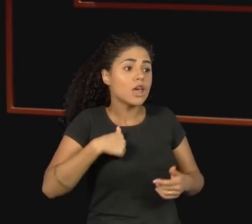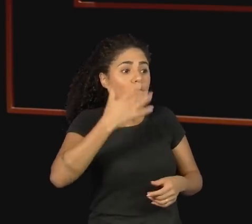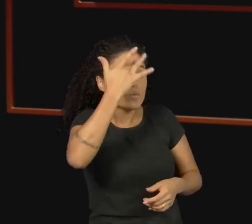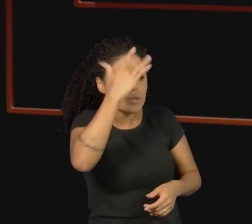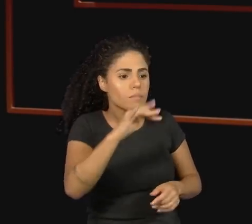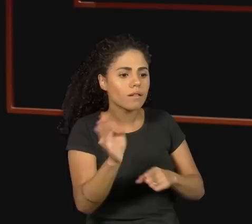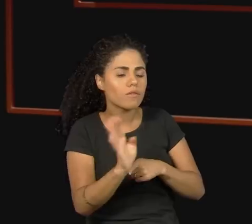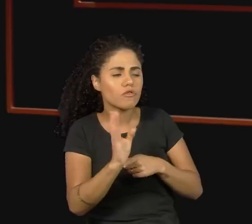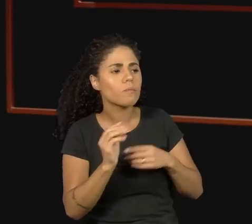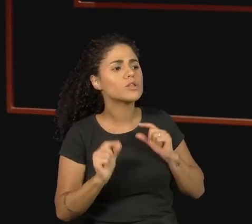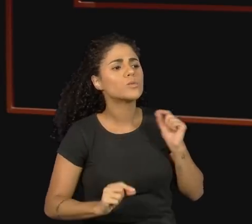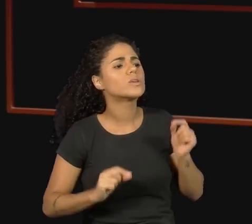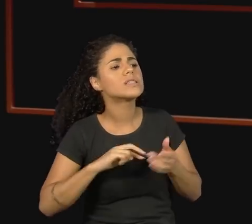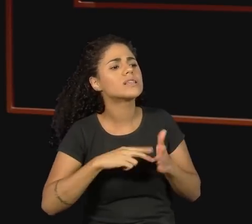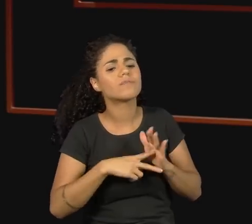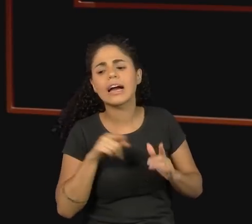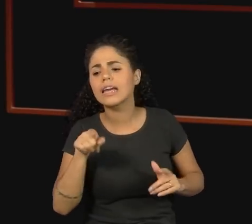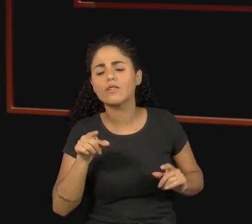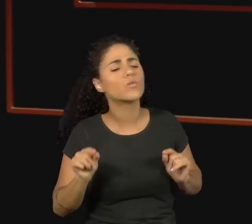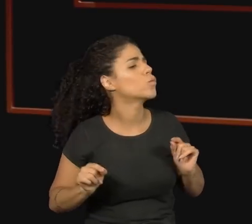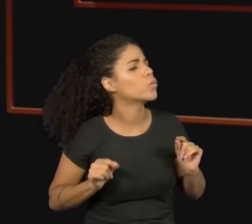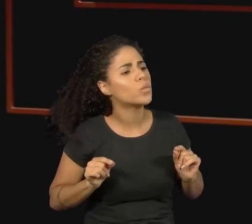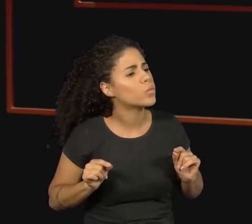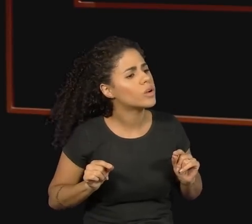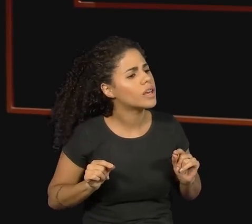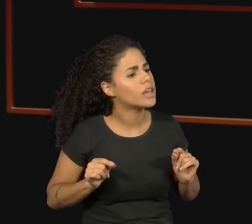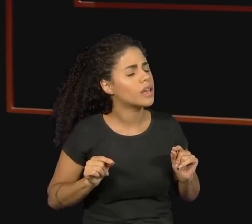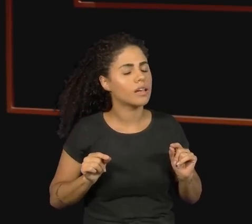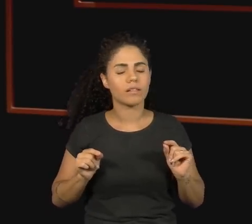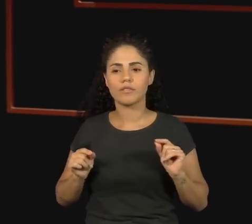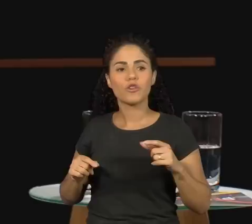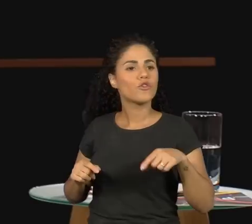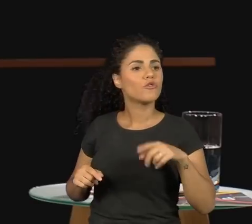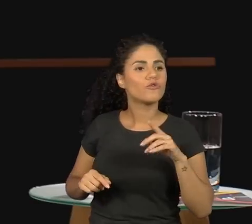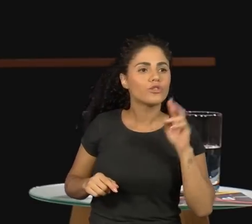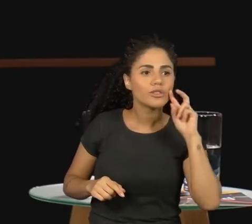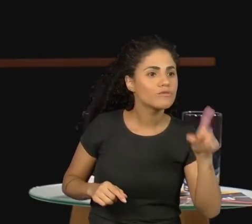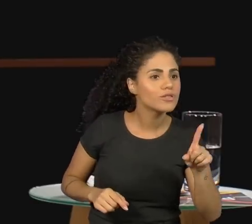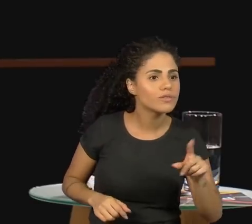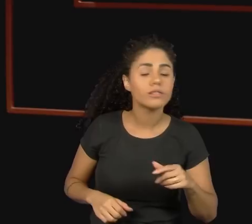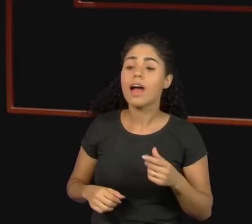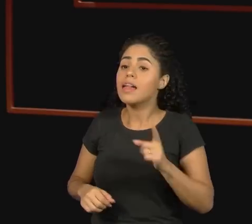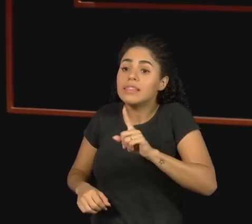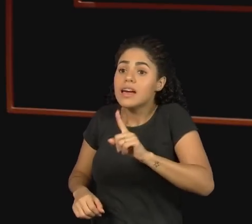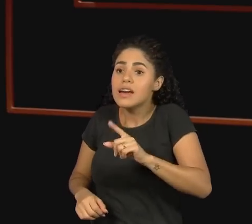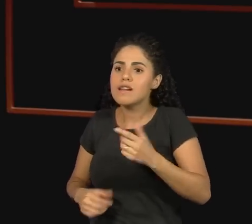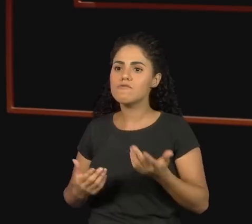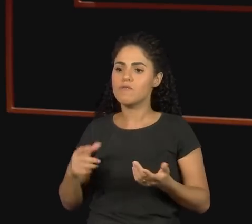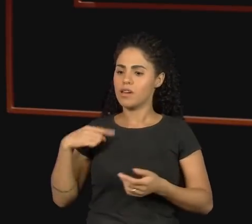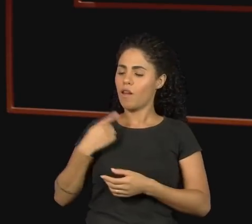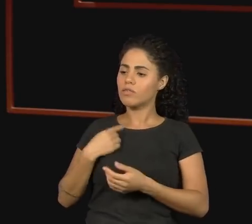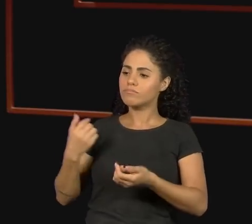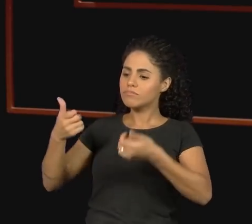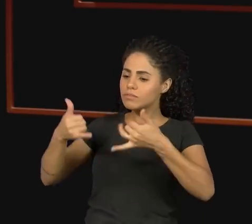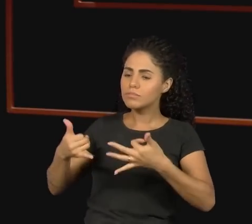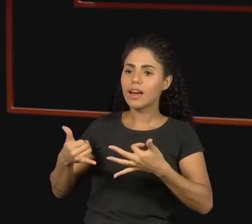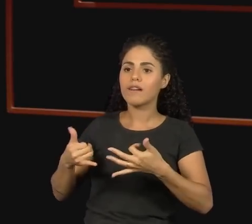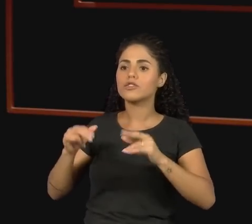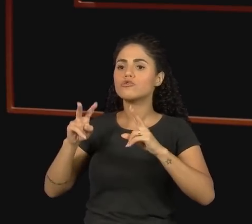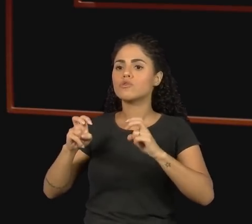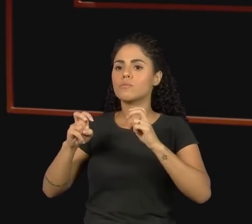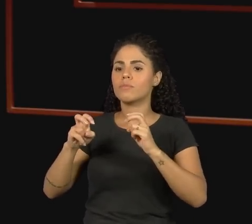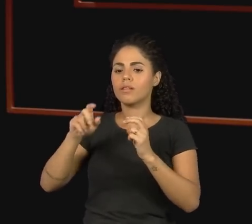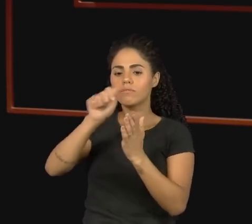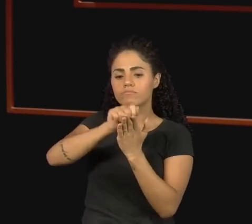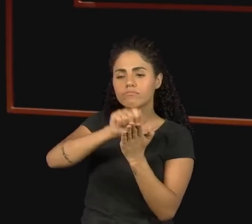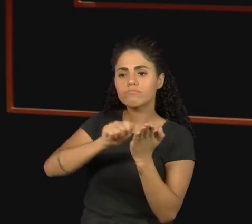um filme, mas o que era aquilo? O que significou aquilo? Você não tinha visto o filme? Não, ali não se falava muito na obra. Era